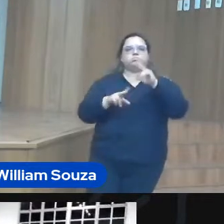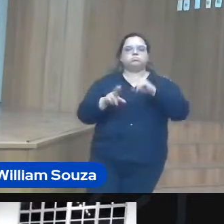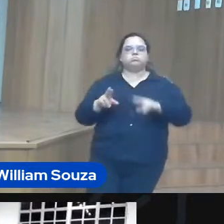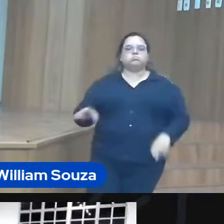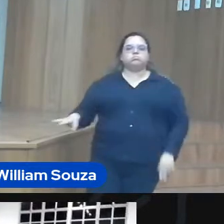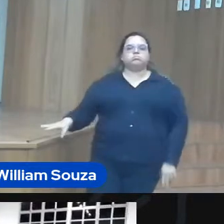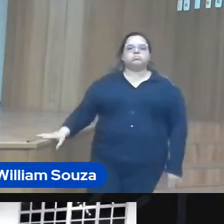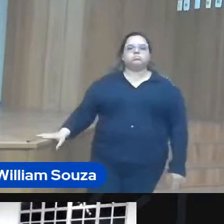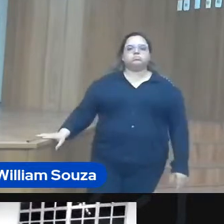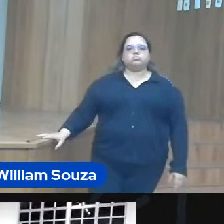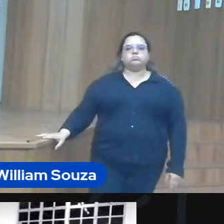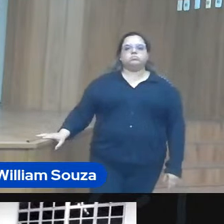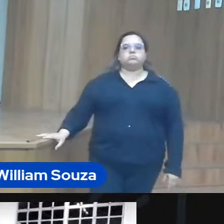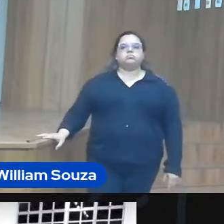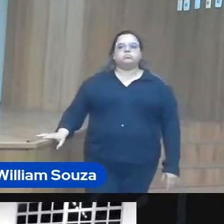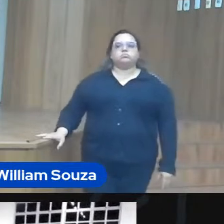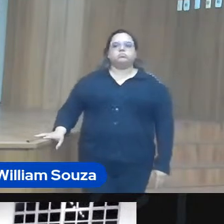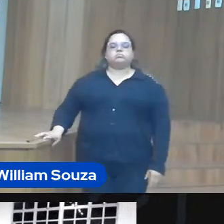tipos,